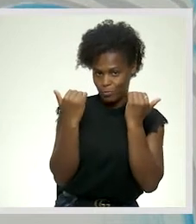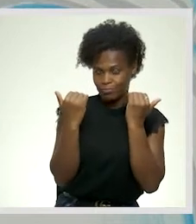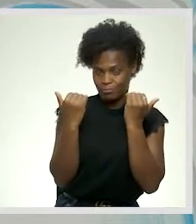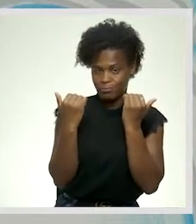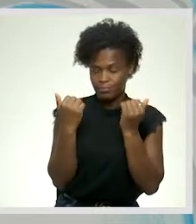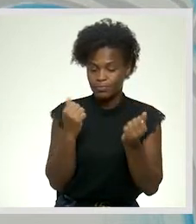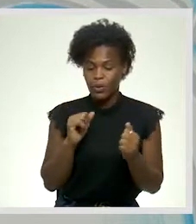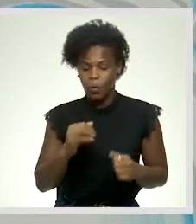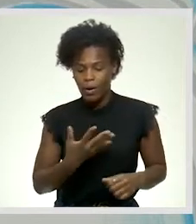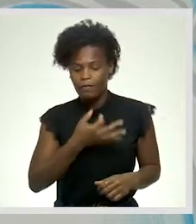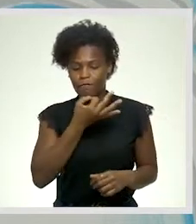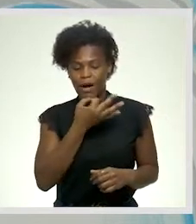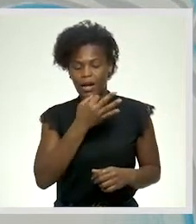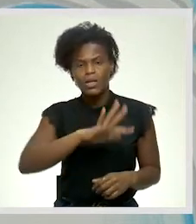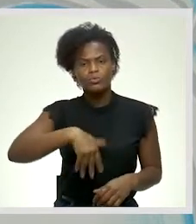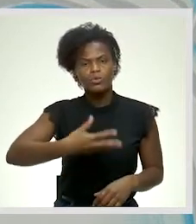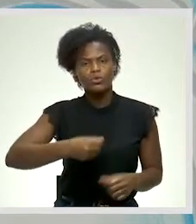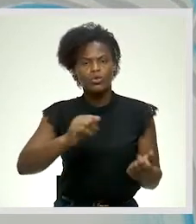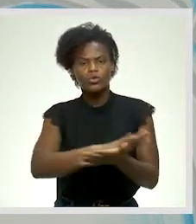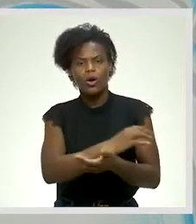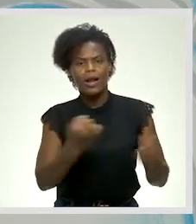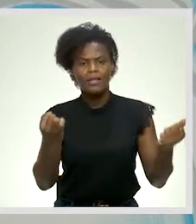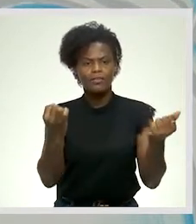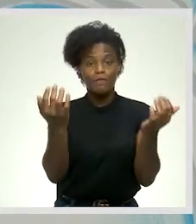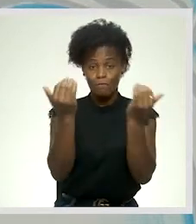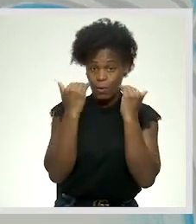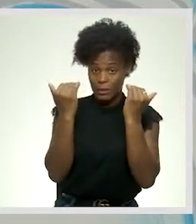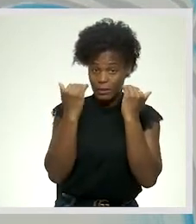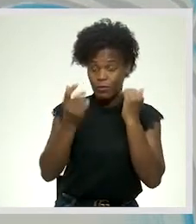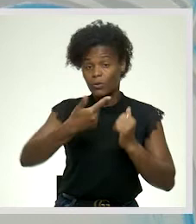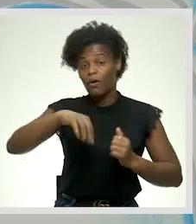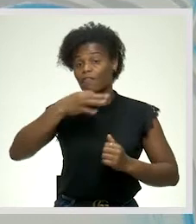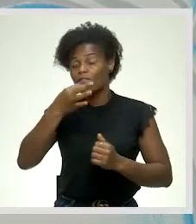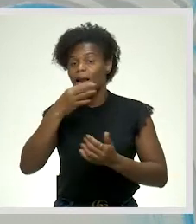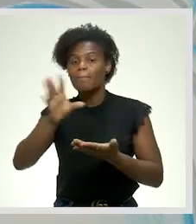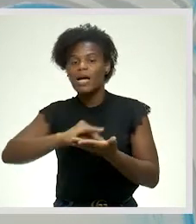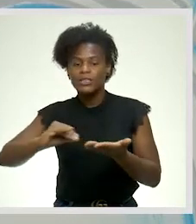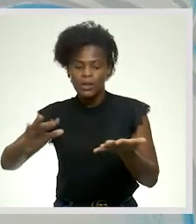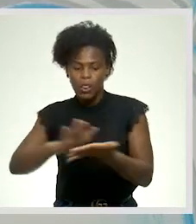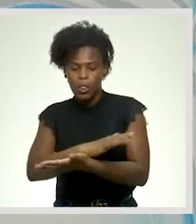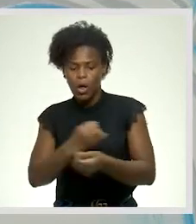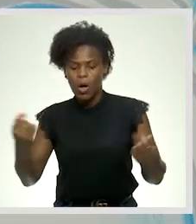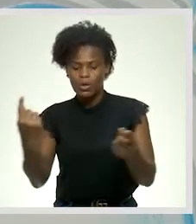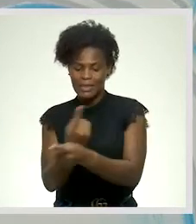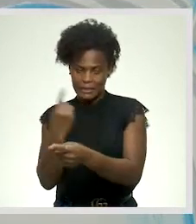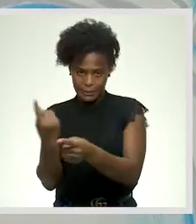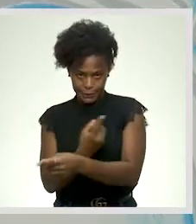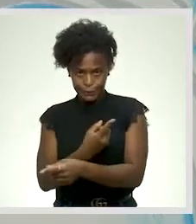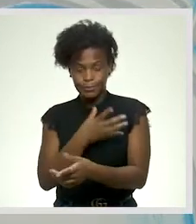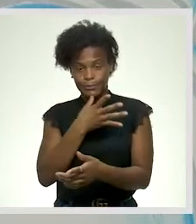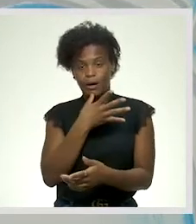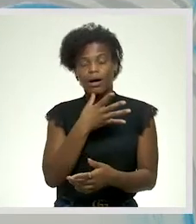informativo. Quando se fala de mundo do jornalismo informativo, estamos a falar mais de uma notícia. Quando falamos de mundo